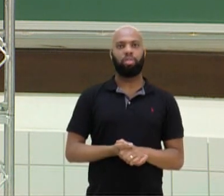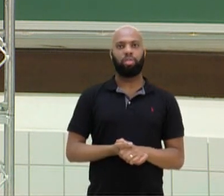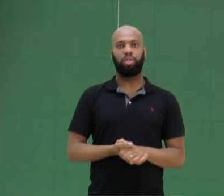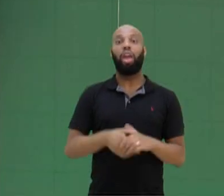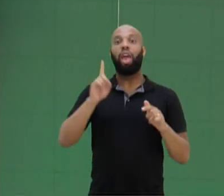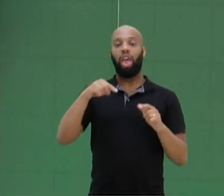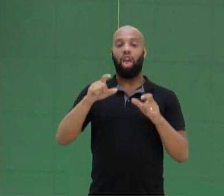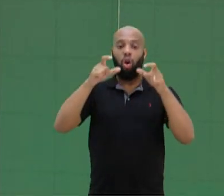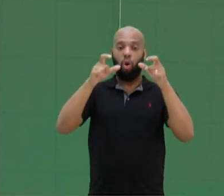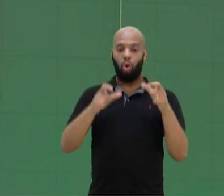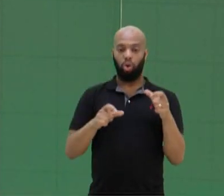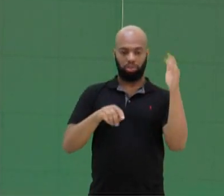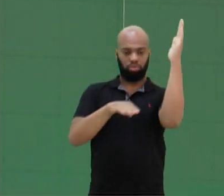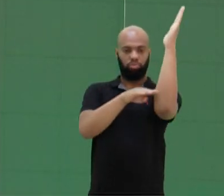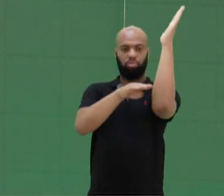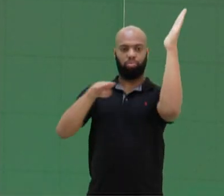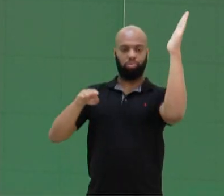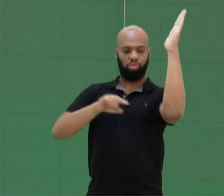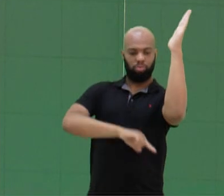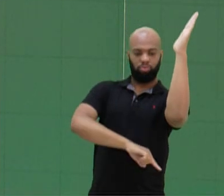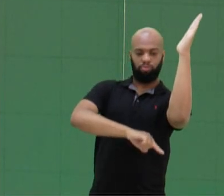Atenção de vocês aqui, ó.